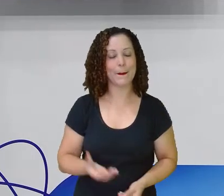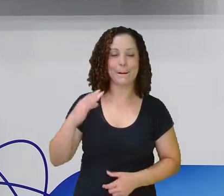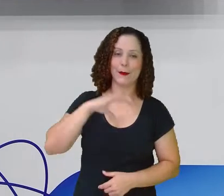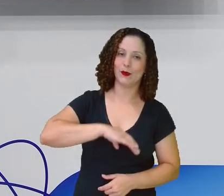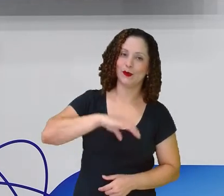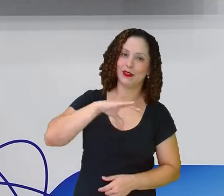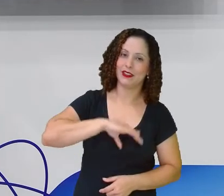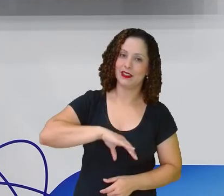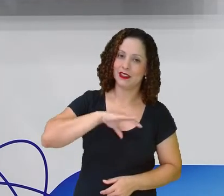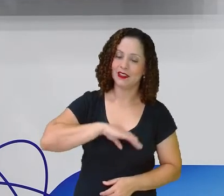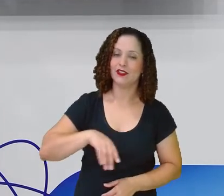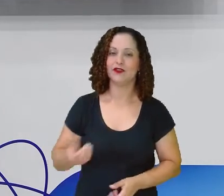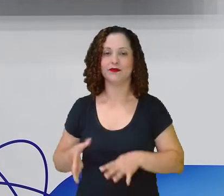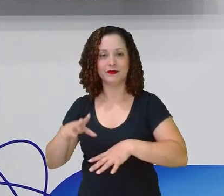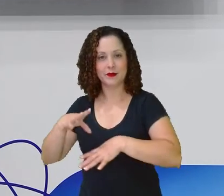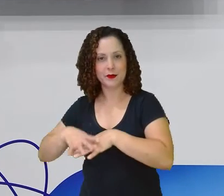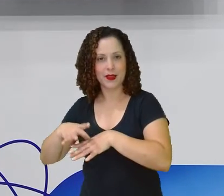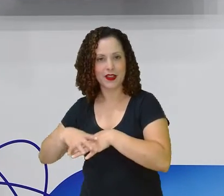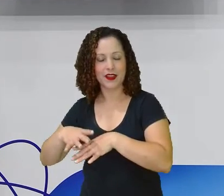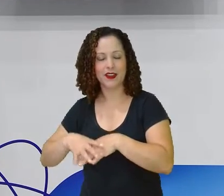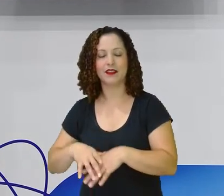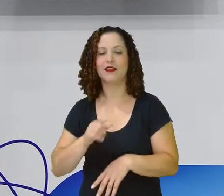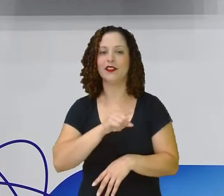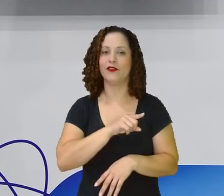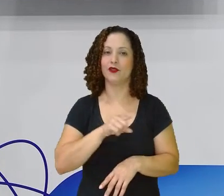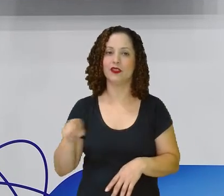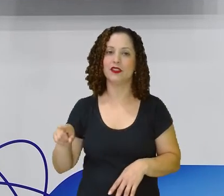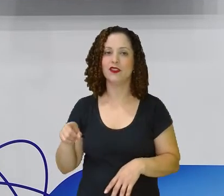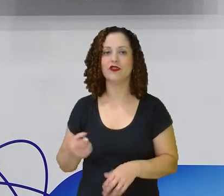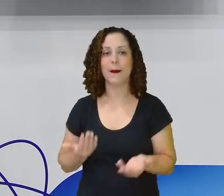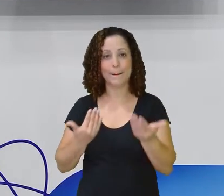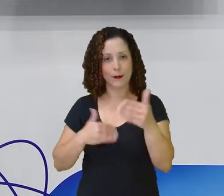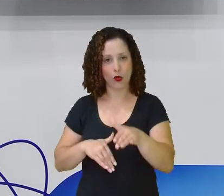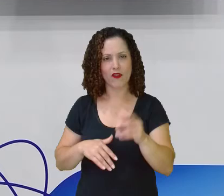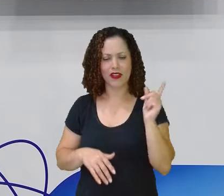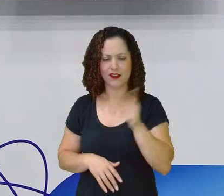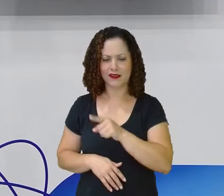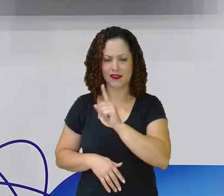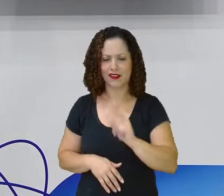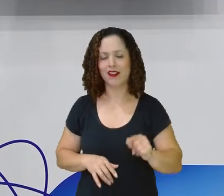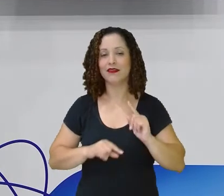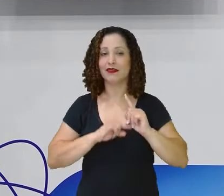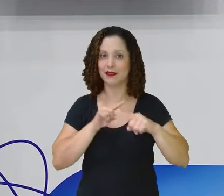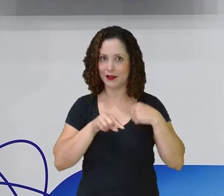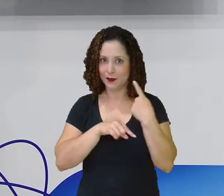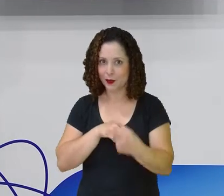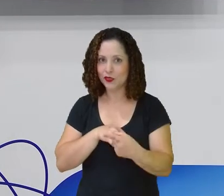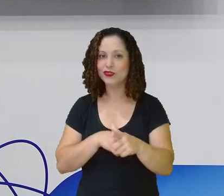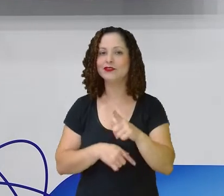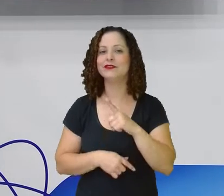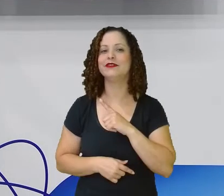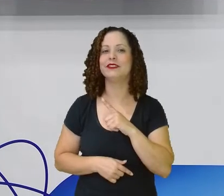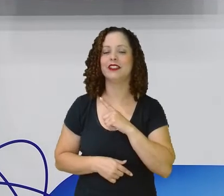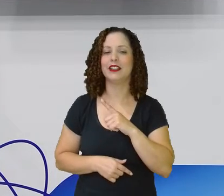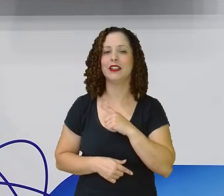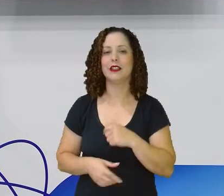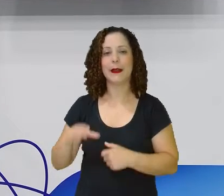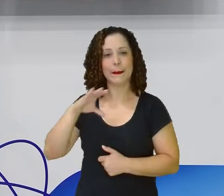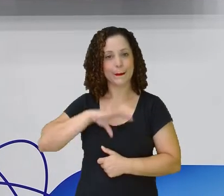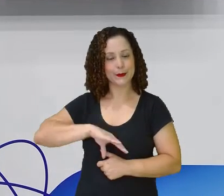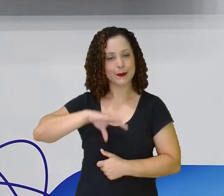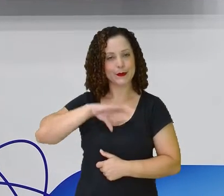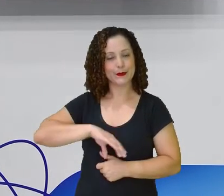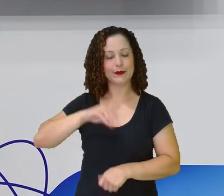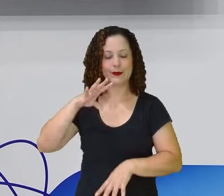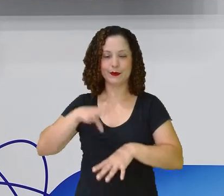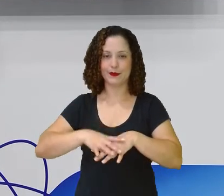se aproximando aí, né? A prova que vocês iriam fazer foi adiada, mas vai chegar, por exemplo, a prova do SAEP, português,